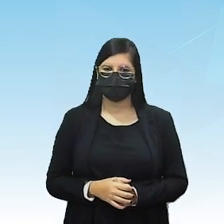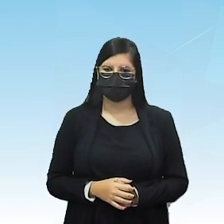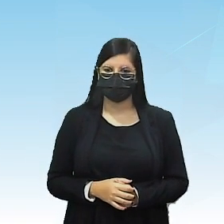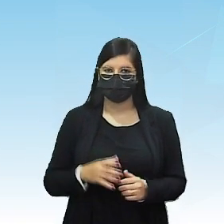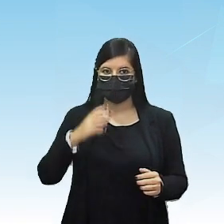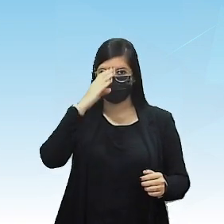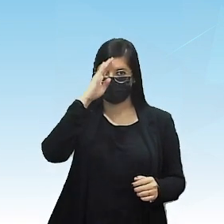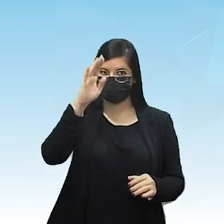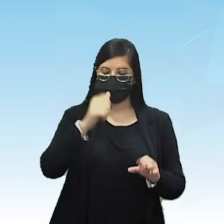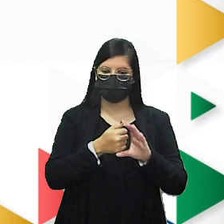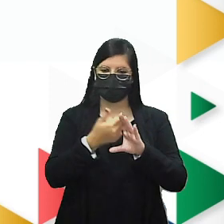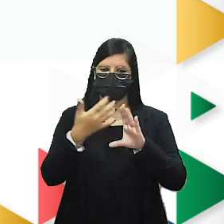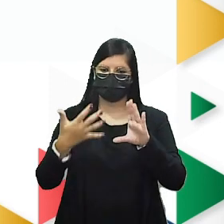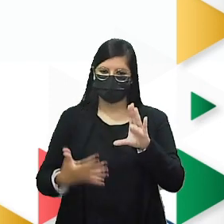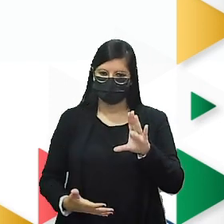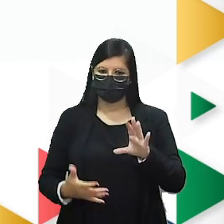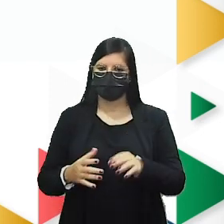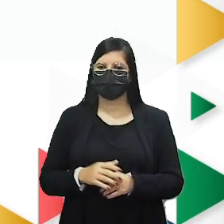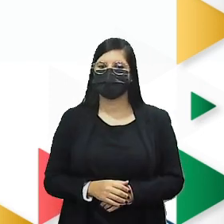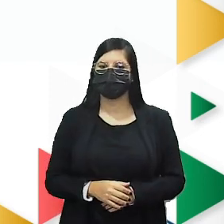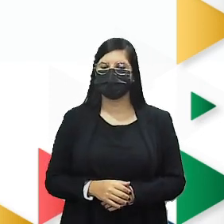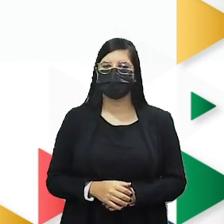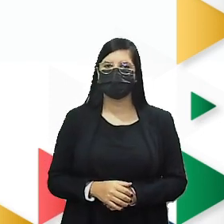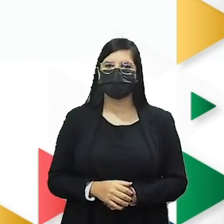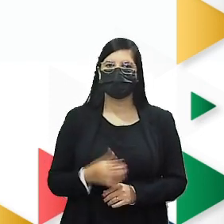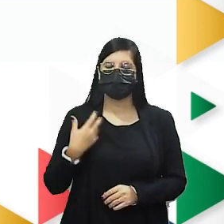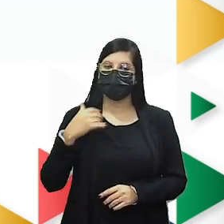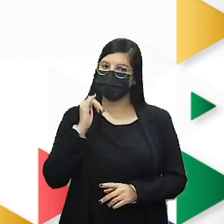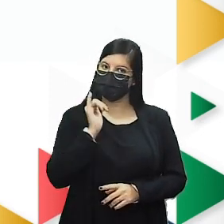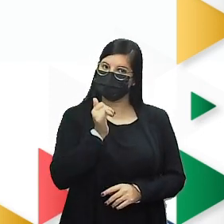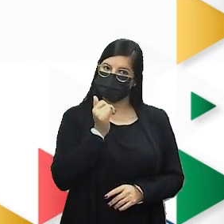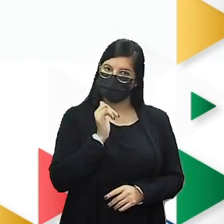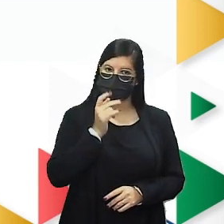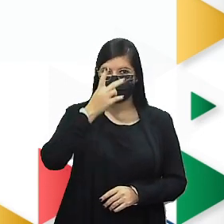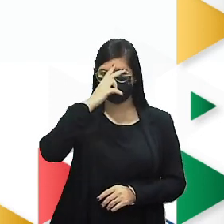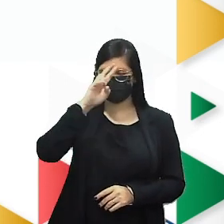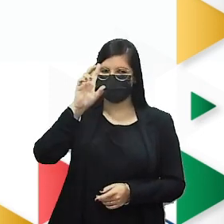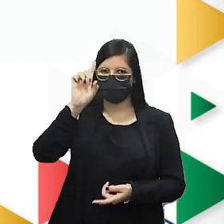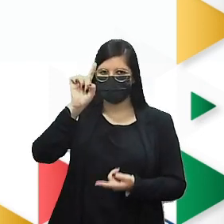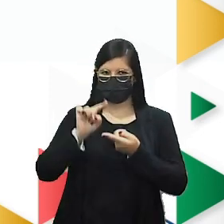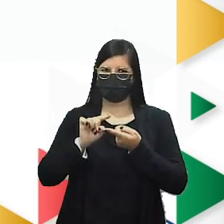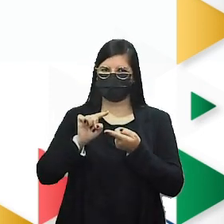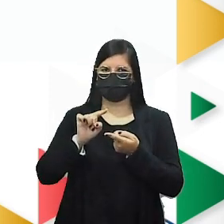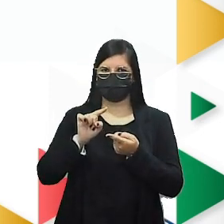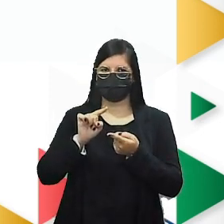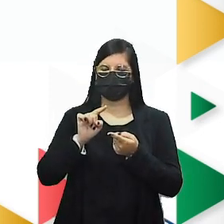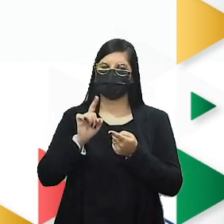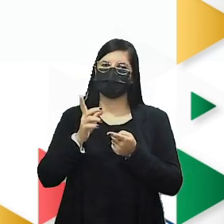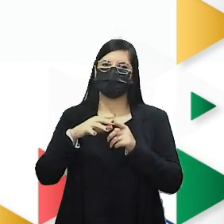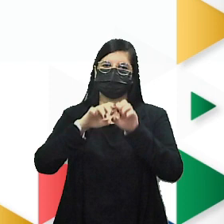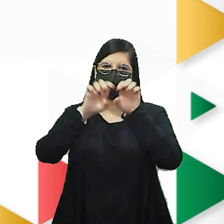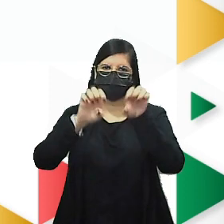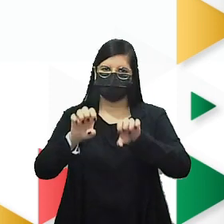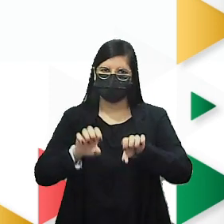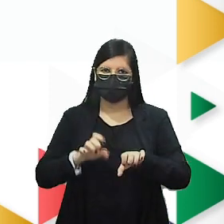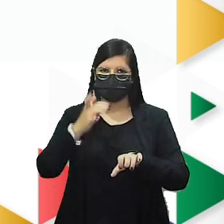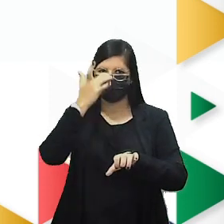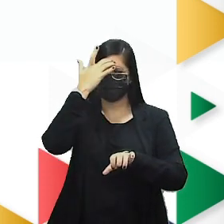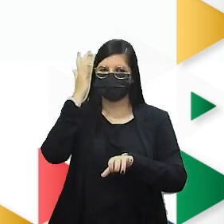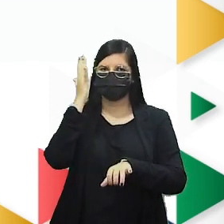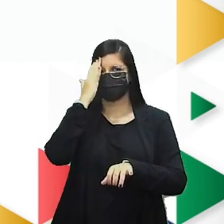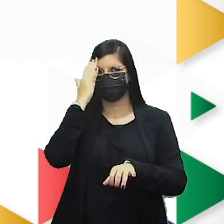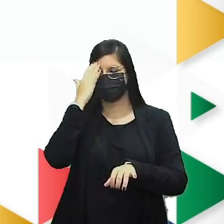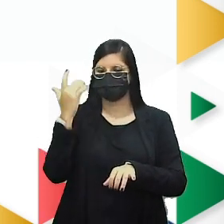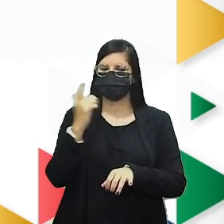Agora, as principais características, certo? É a narrativa de uma pequena história, mas de forma bem estruturada e de fácil entendimento. Então,